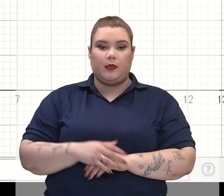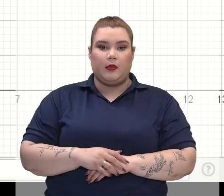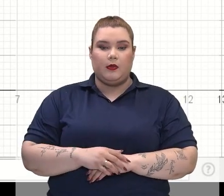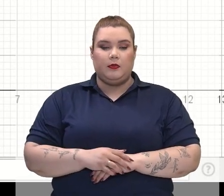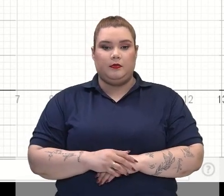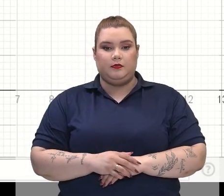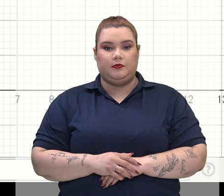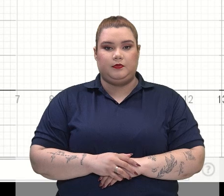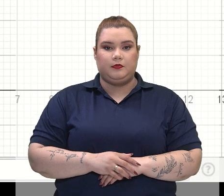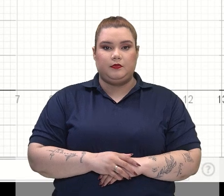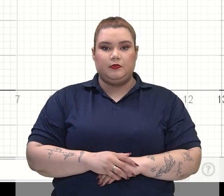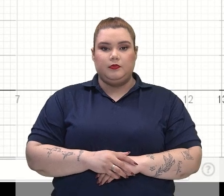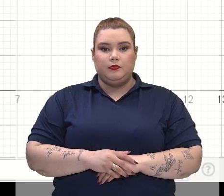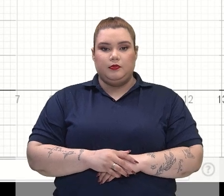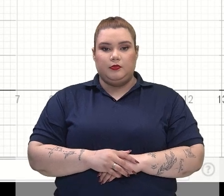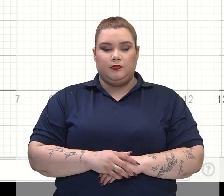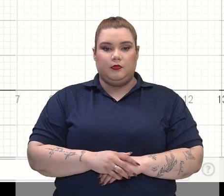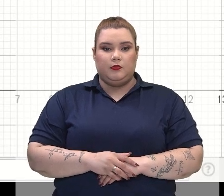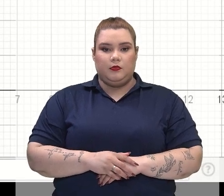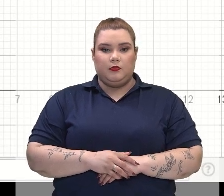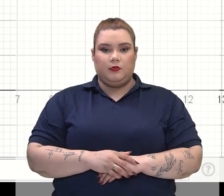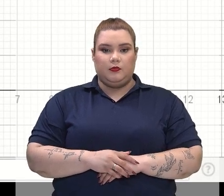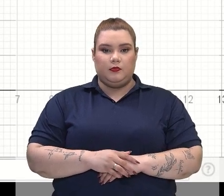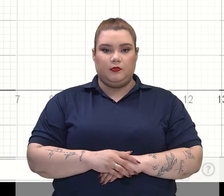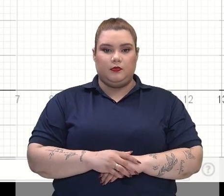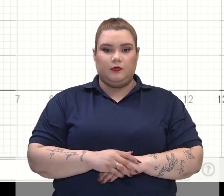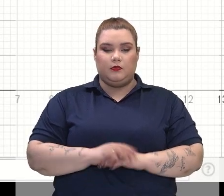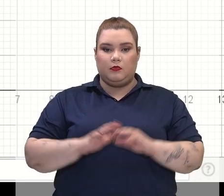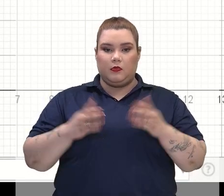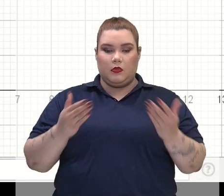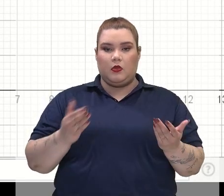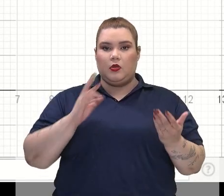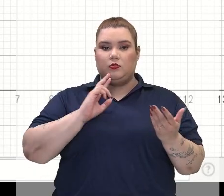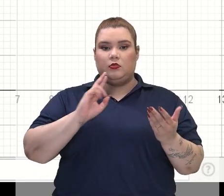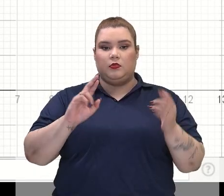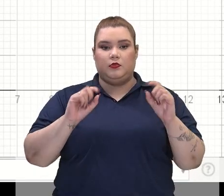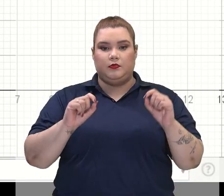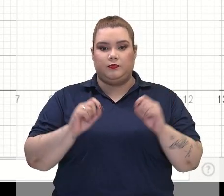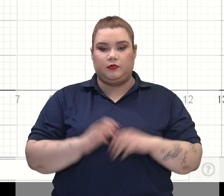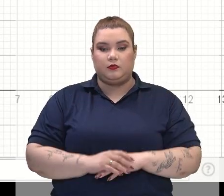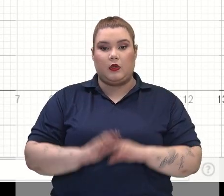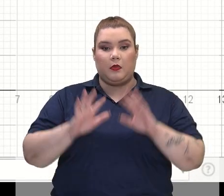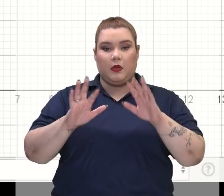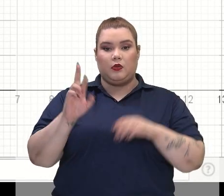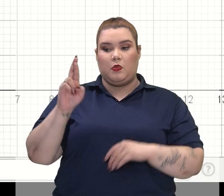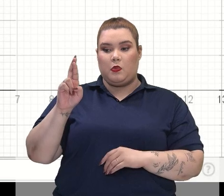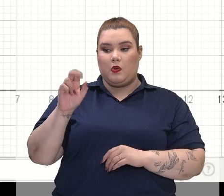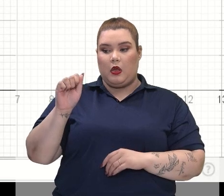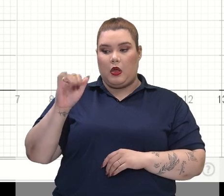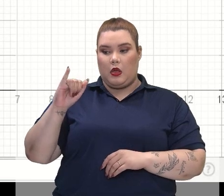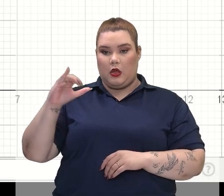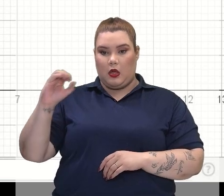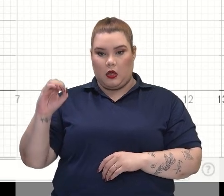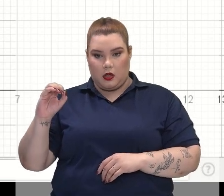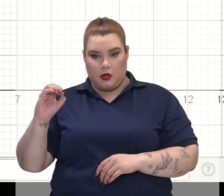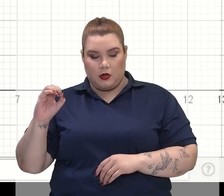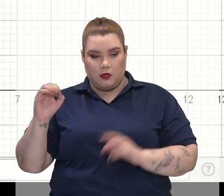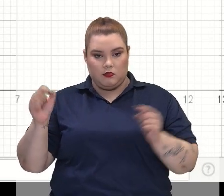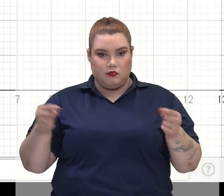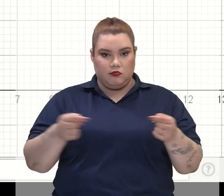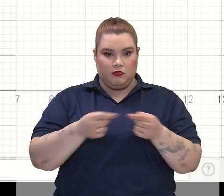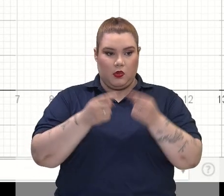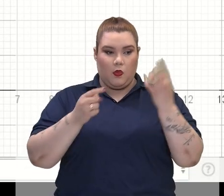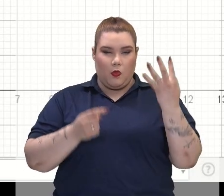sai o B entre os 5, né? Os quadrados aqui. Isso é igual. O nosso raio, de acordo com o exemplo, ele